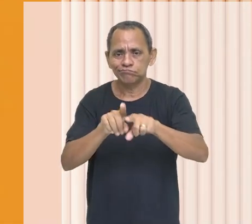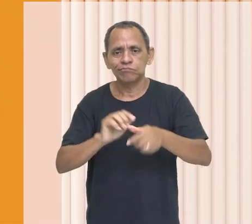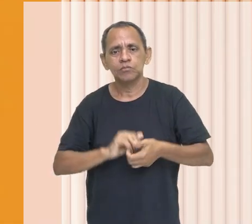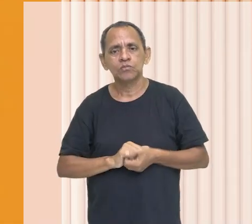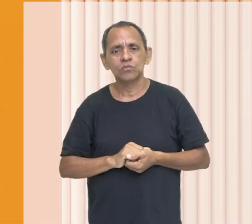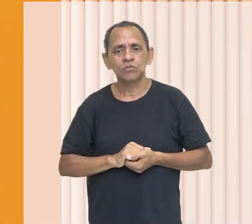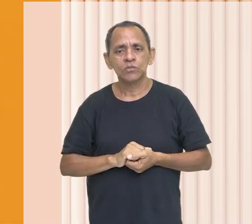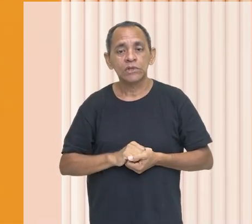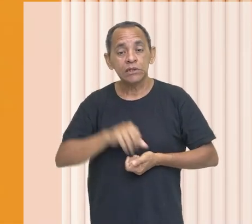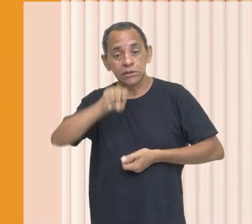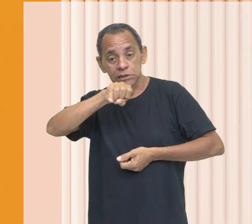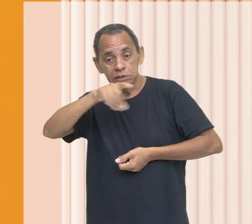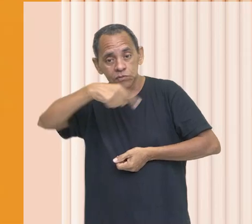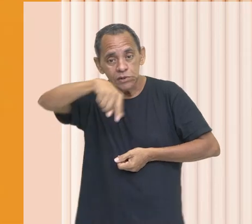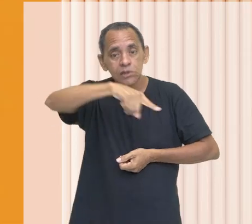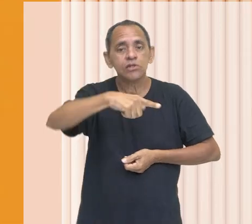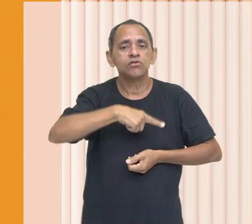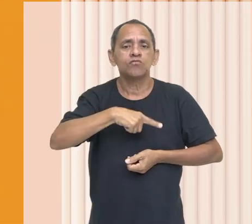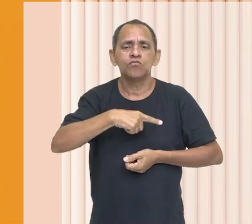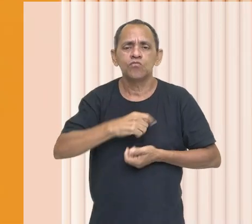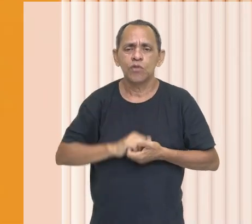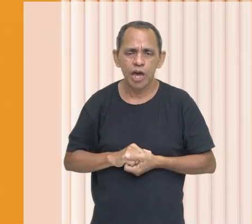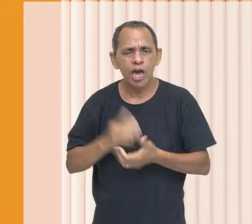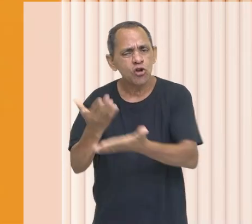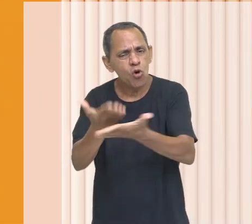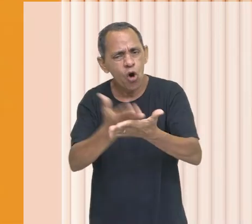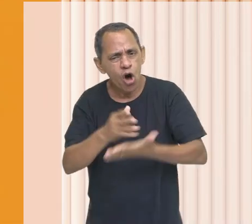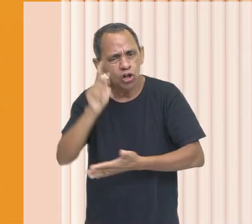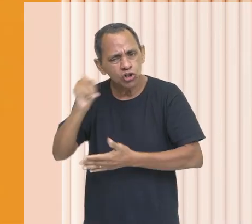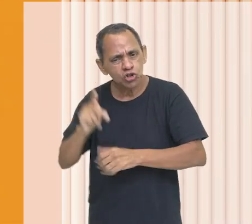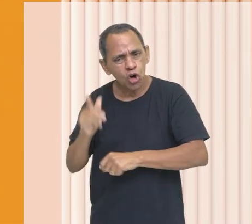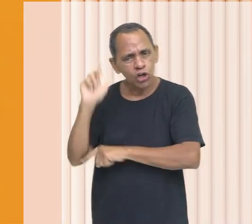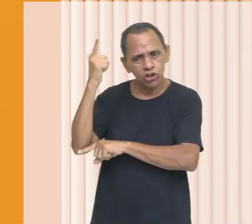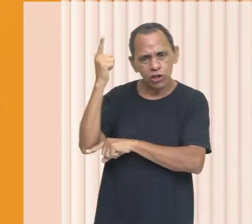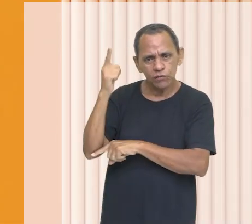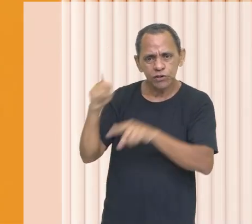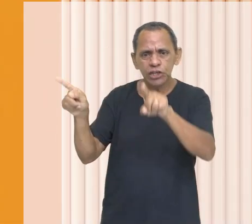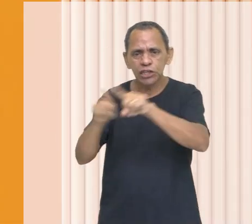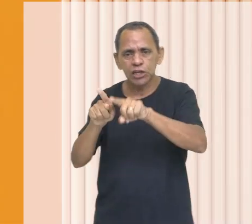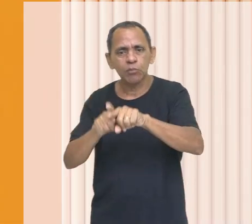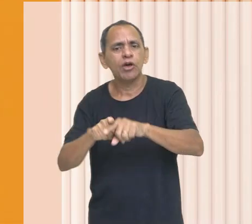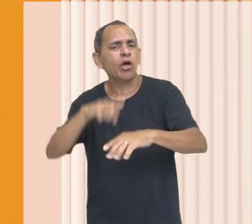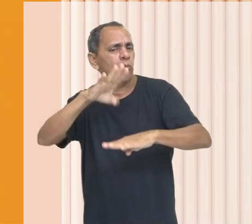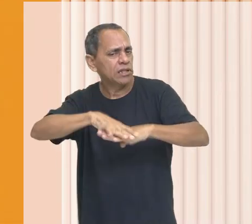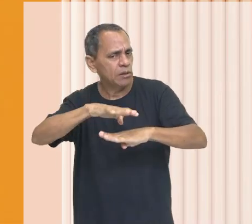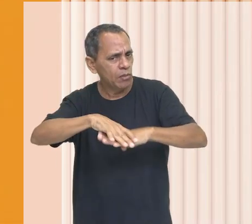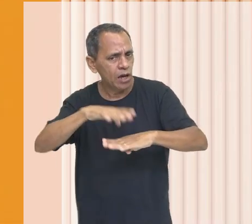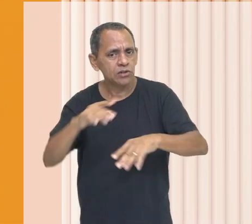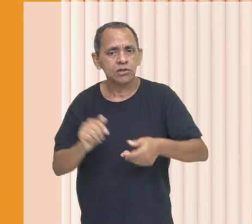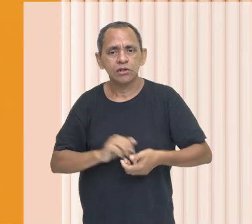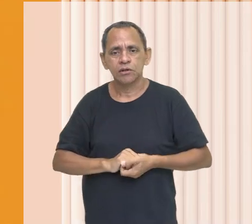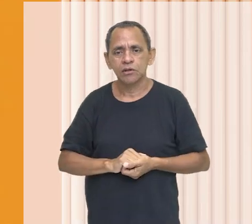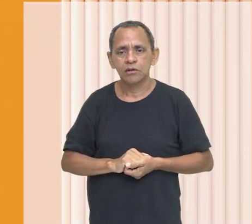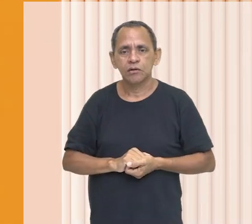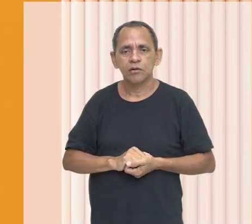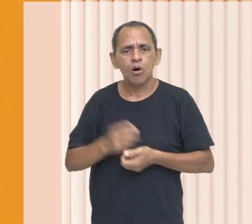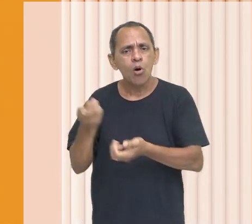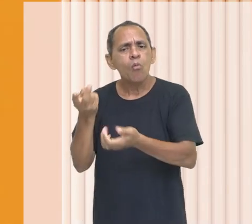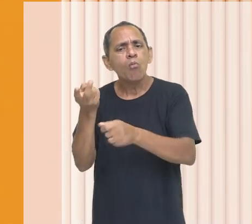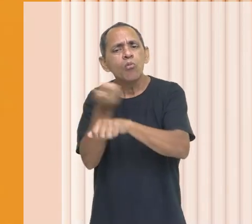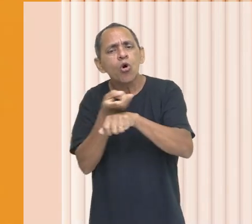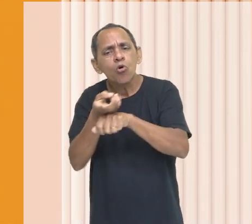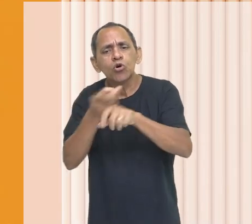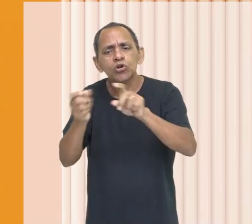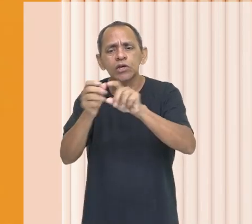você estiver tendo uma aula de história, geografia, ou até mesmo matemática, busque